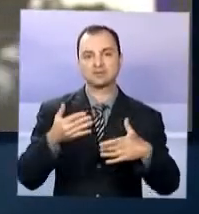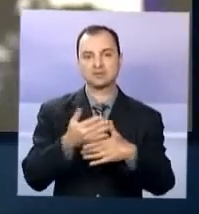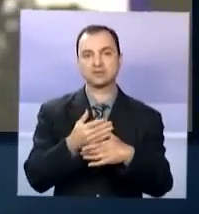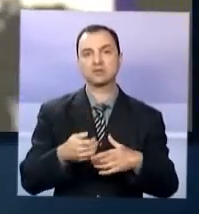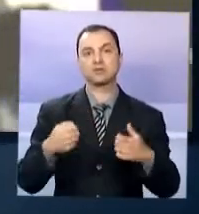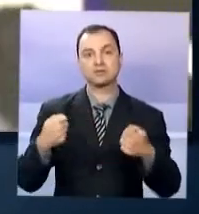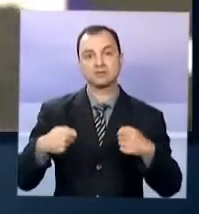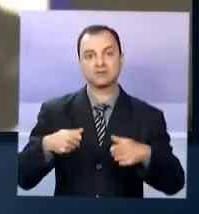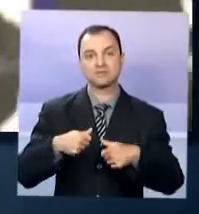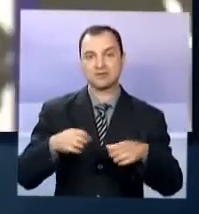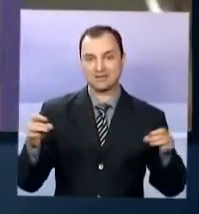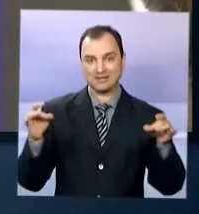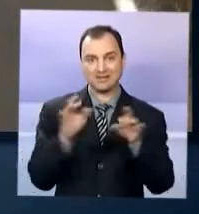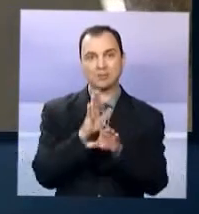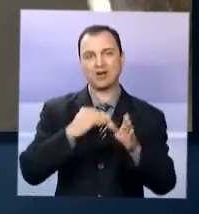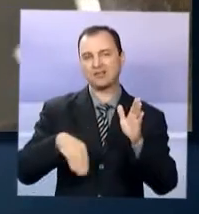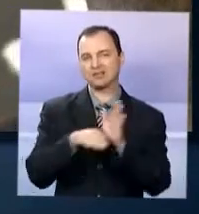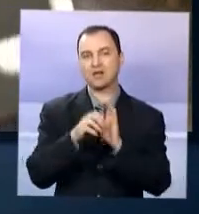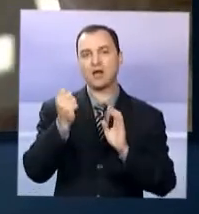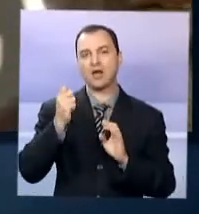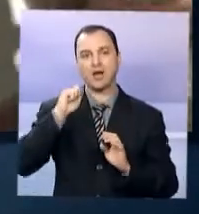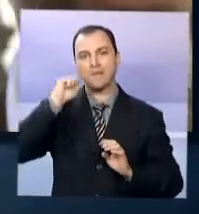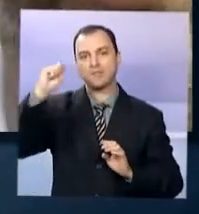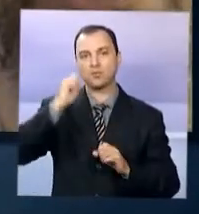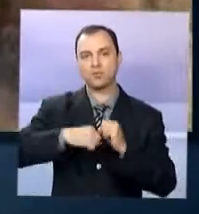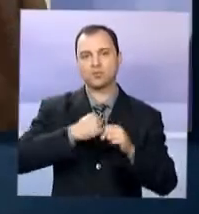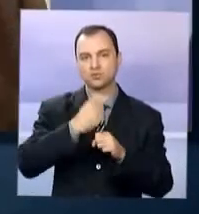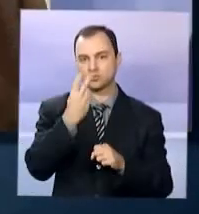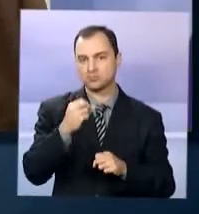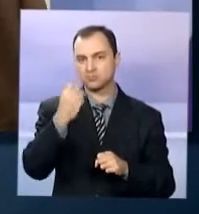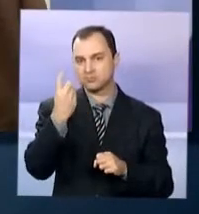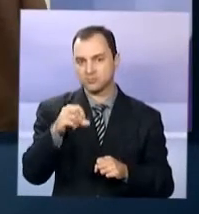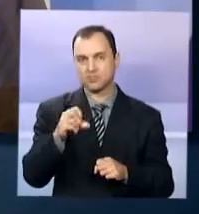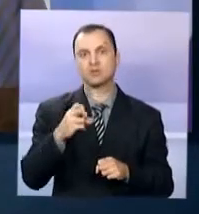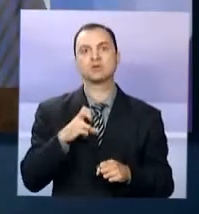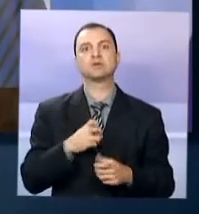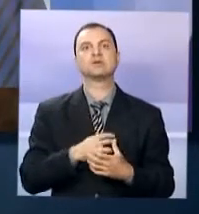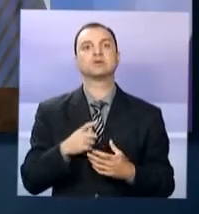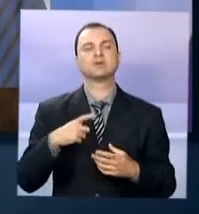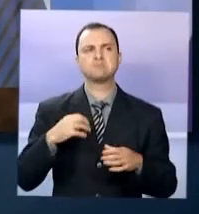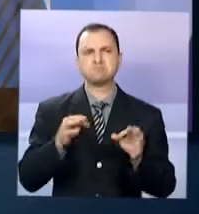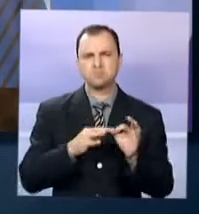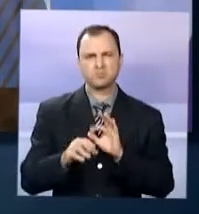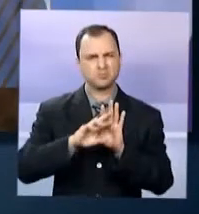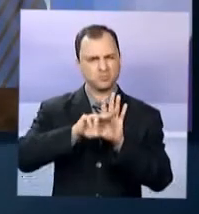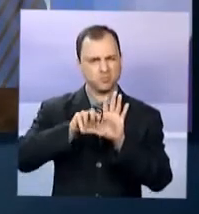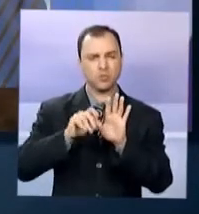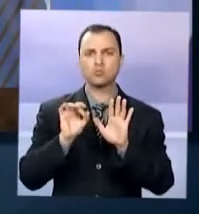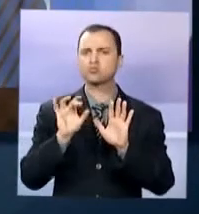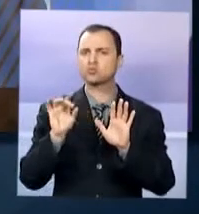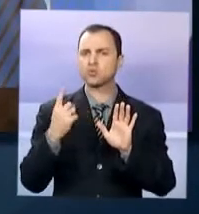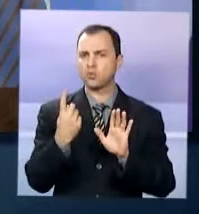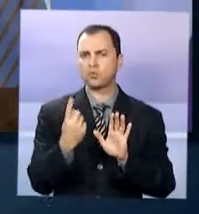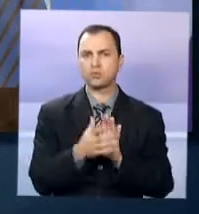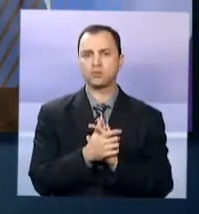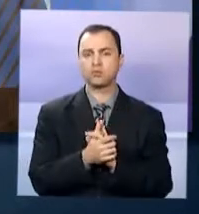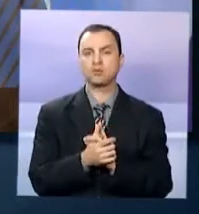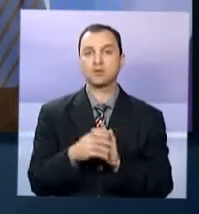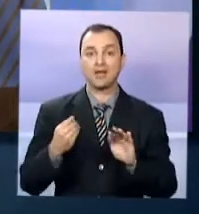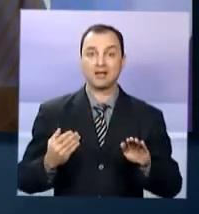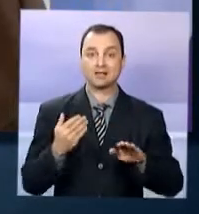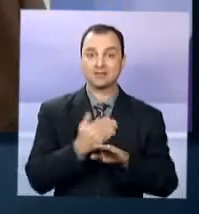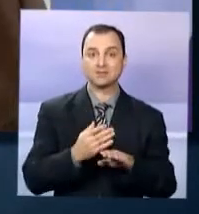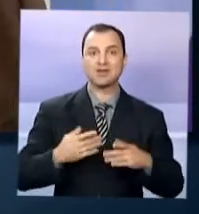que deve ficar pronto até abril de 2015 utilidade vários planos não só no plano da